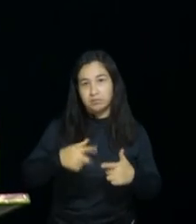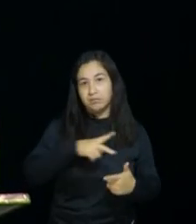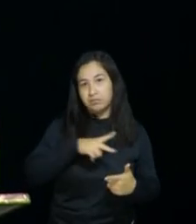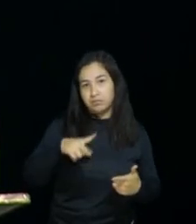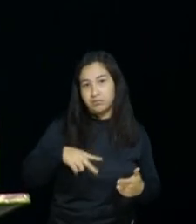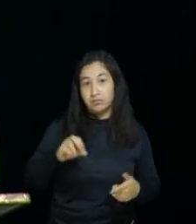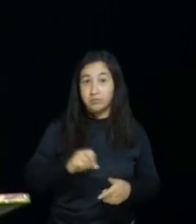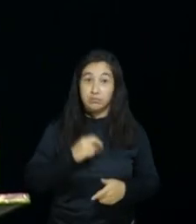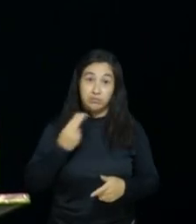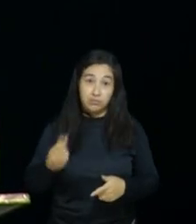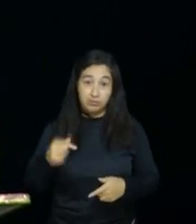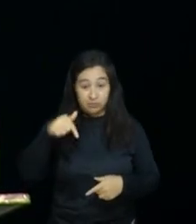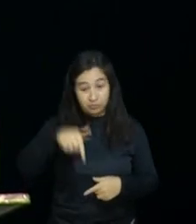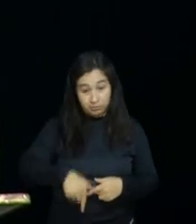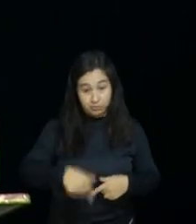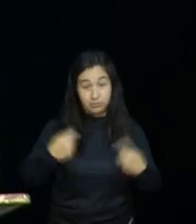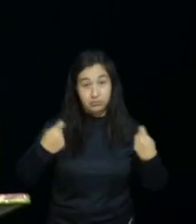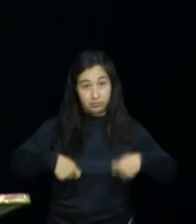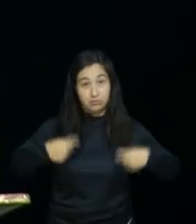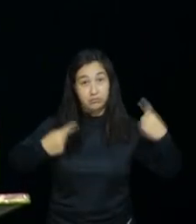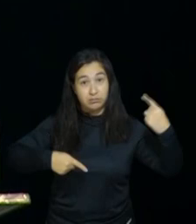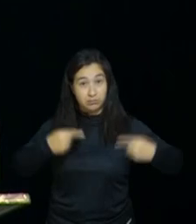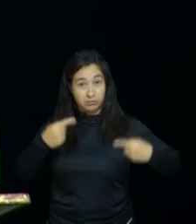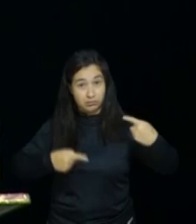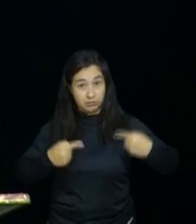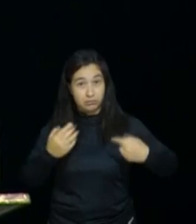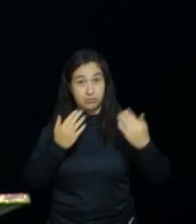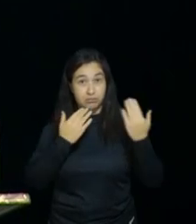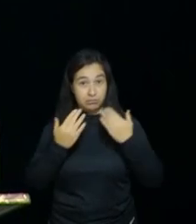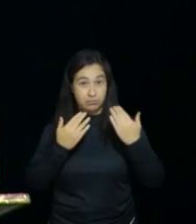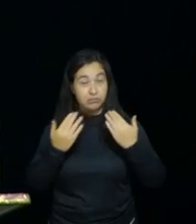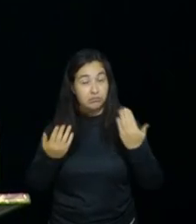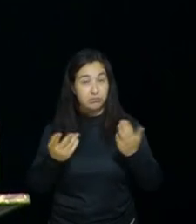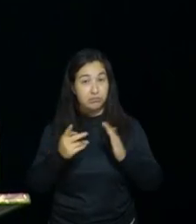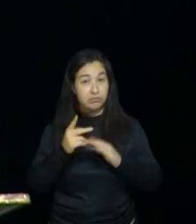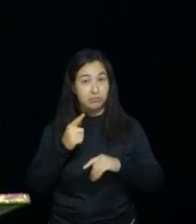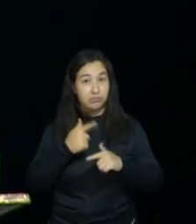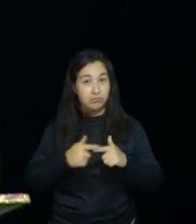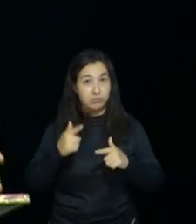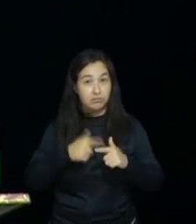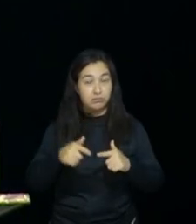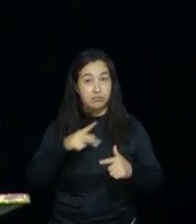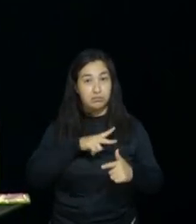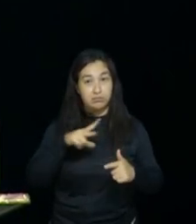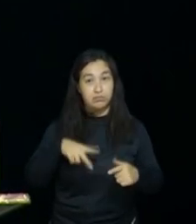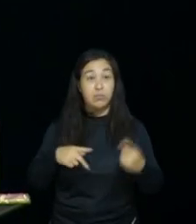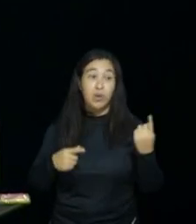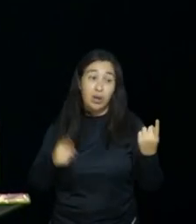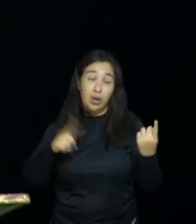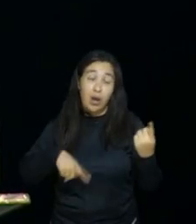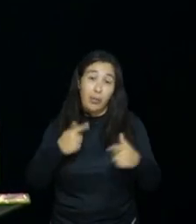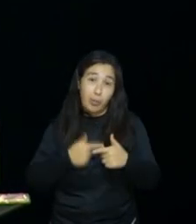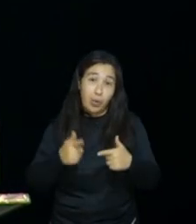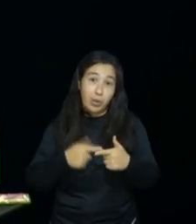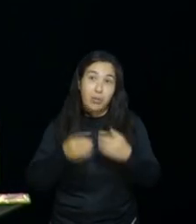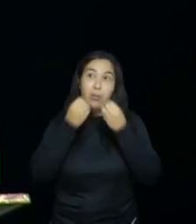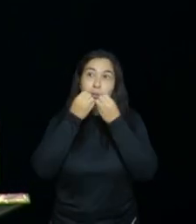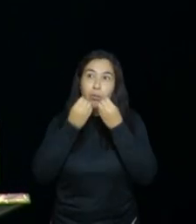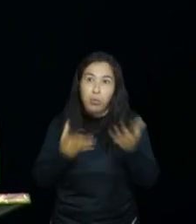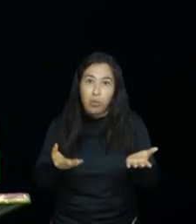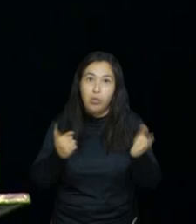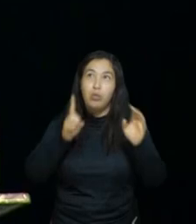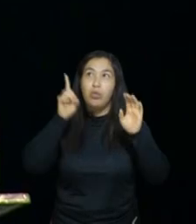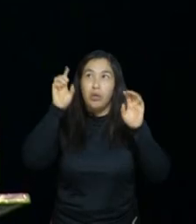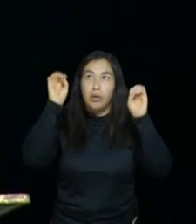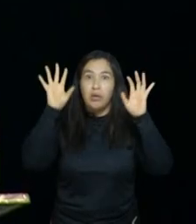aqui no parlamento a gente tem que discutir, né, os problemas públicos. E esse é um problema que aconteceu, e graças a Deus, né,